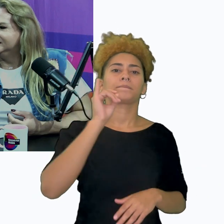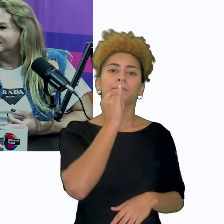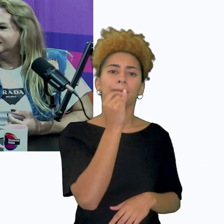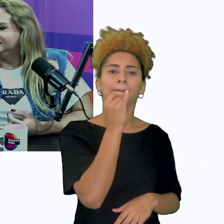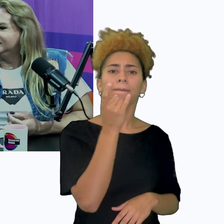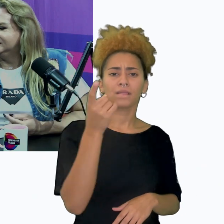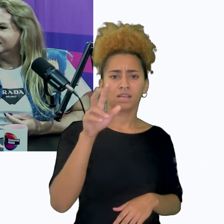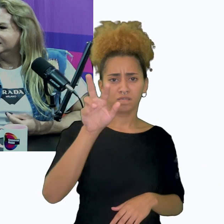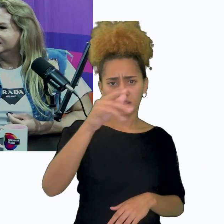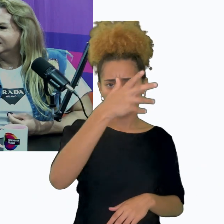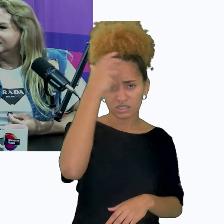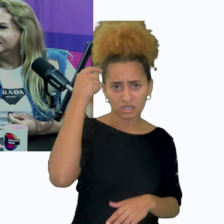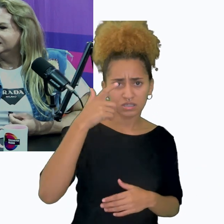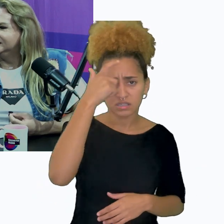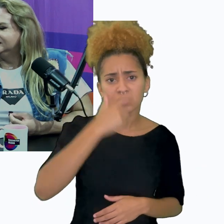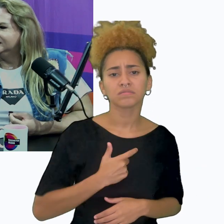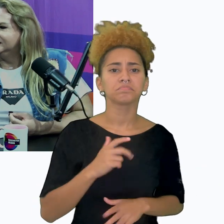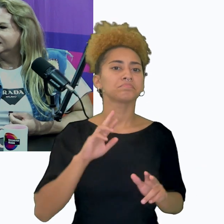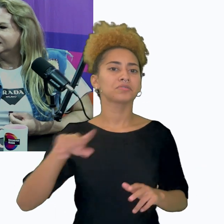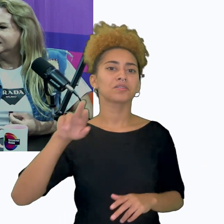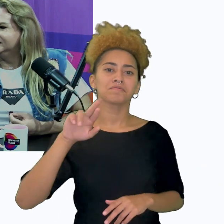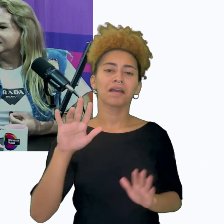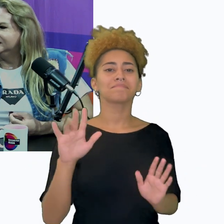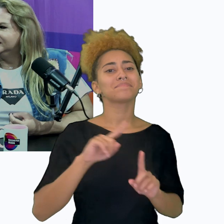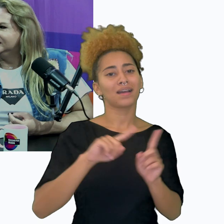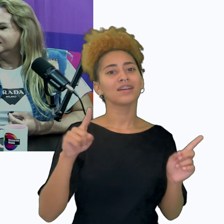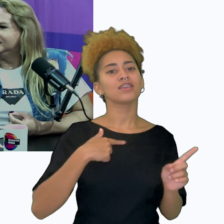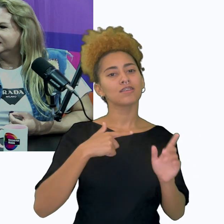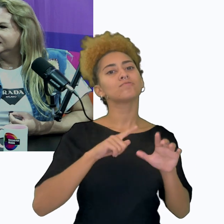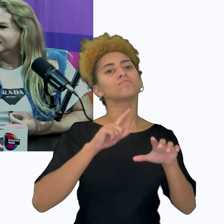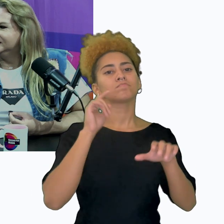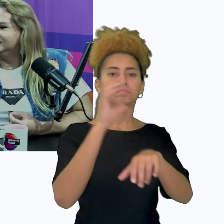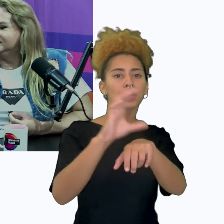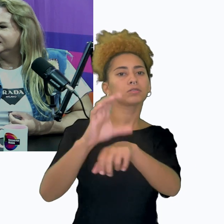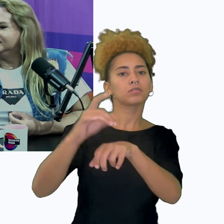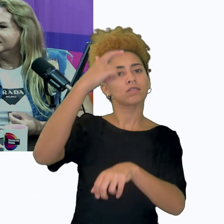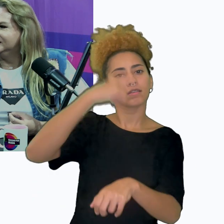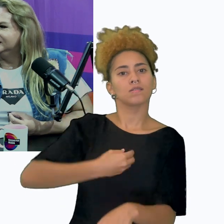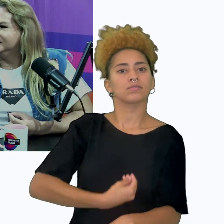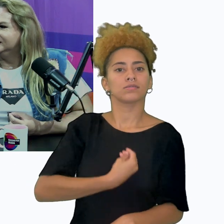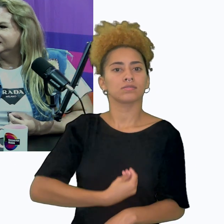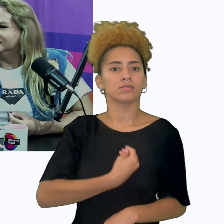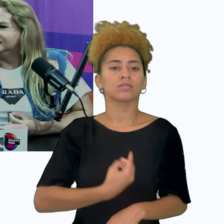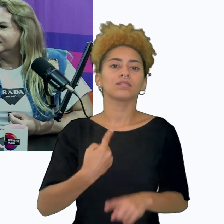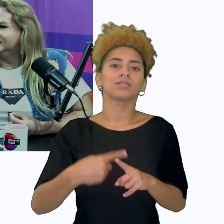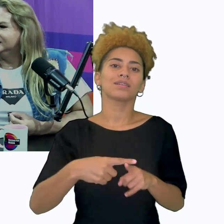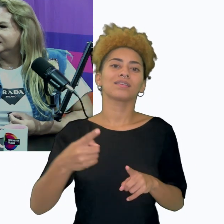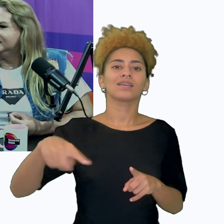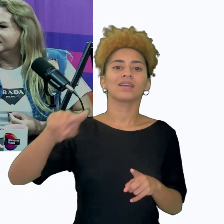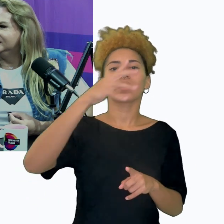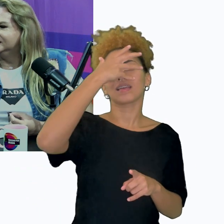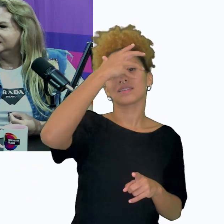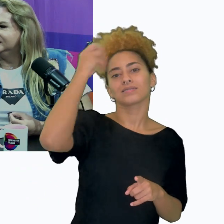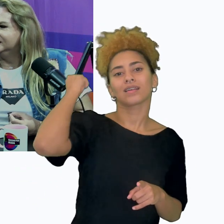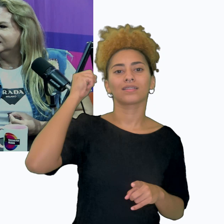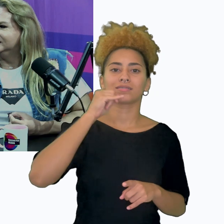todo o equipamento, ele vai te esquecer. Então, todo dia eu tenho que colocar uma foto, todo dia eu tenho que dizer que eu existo, todo dia eu tenho que... Porque as pessoas, elas